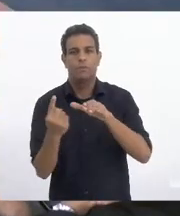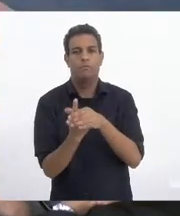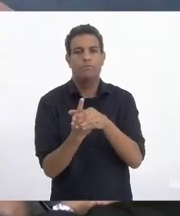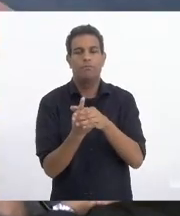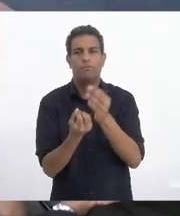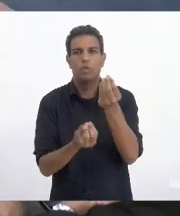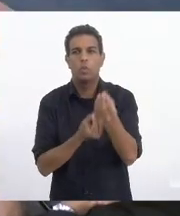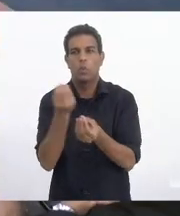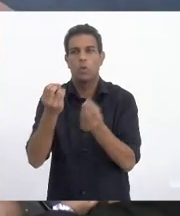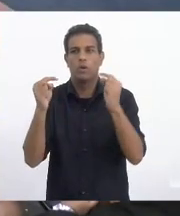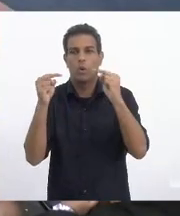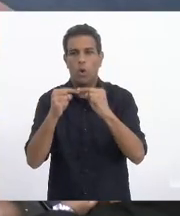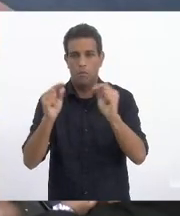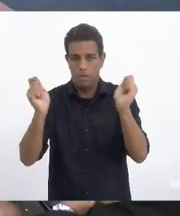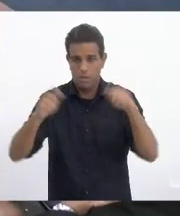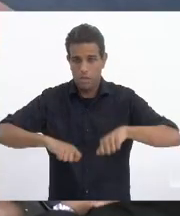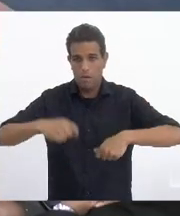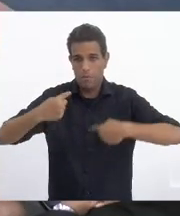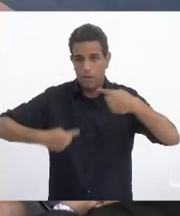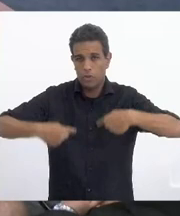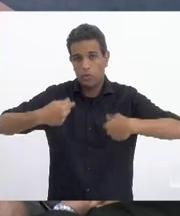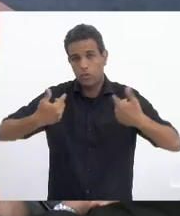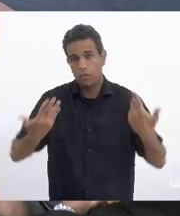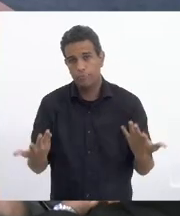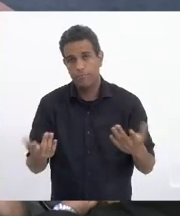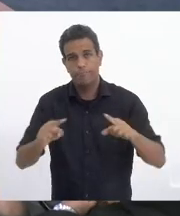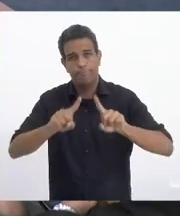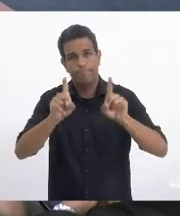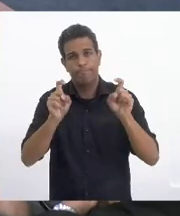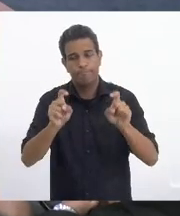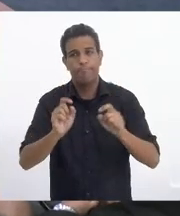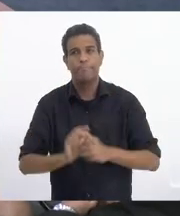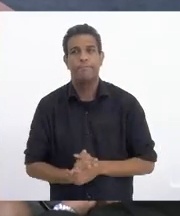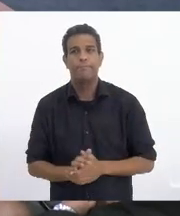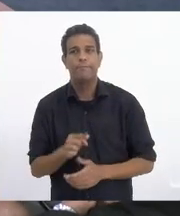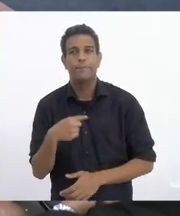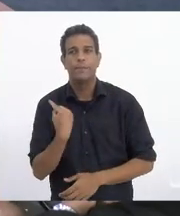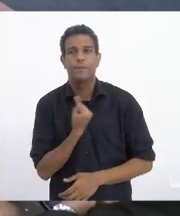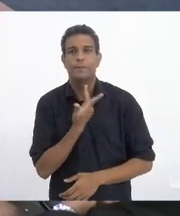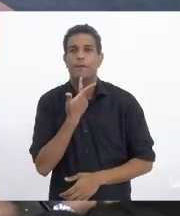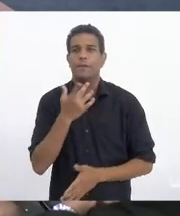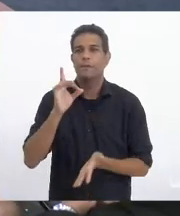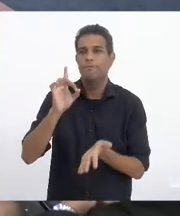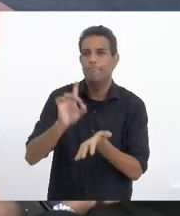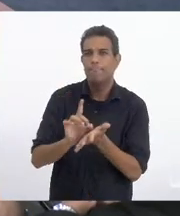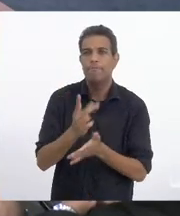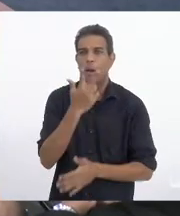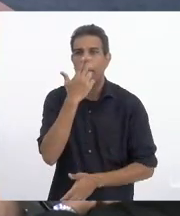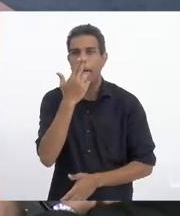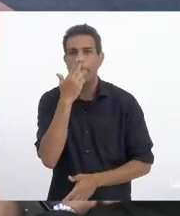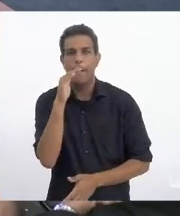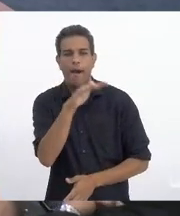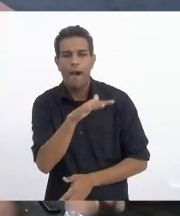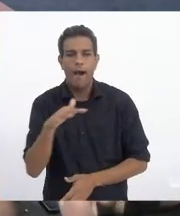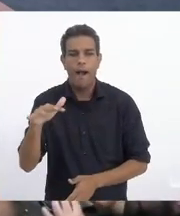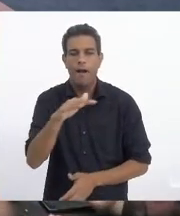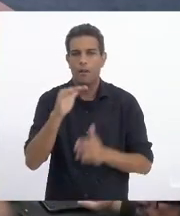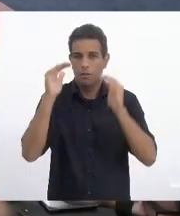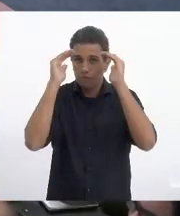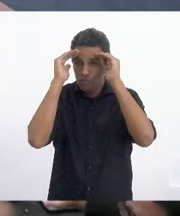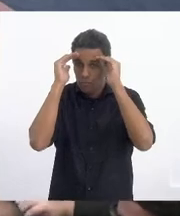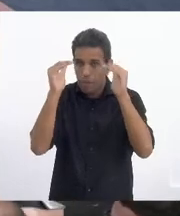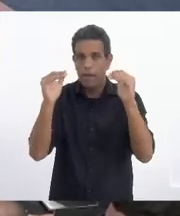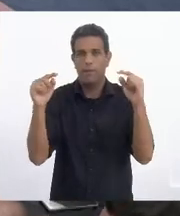colocar no substitutivo. Isso não tem discussão. Então, é só para afinar o discurso, para não parecer, eu respeito